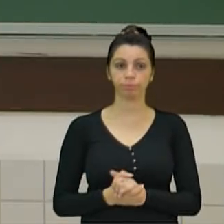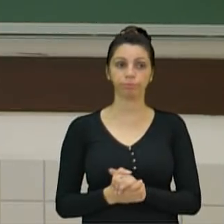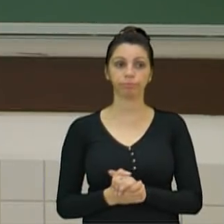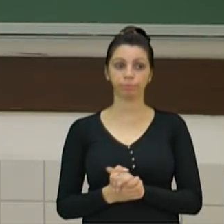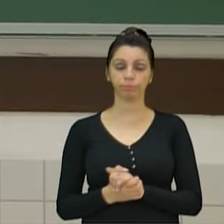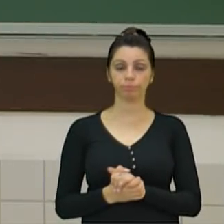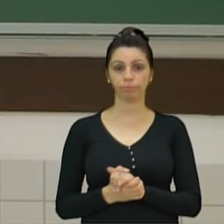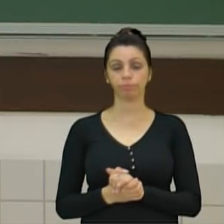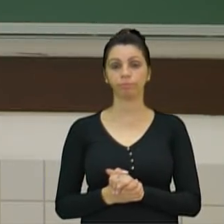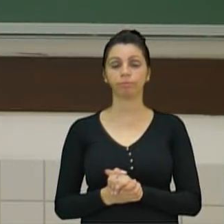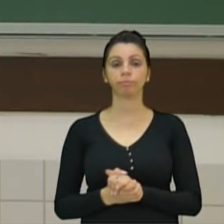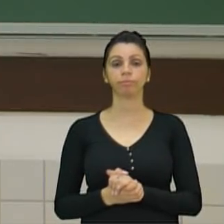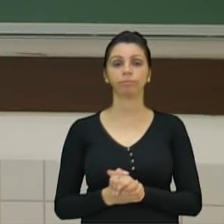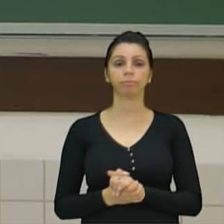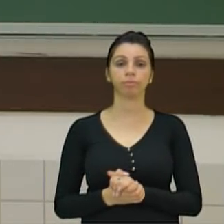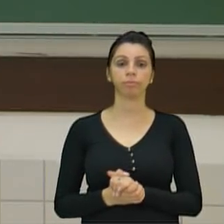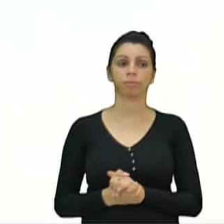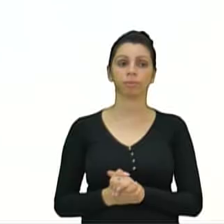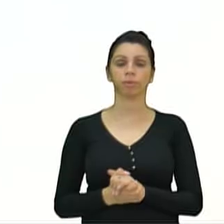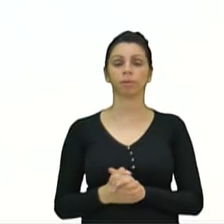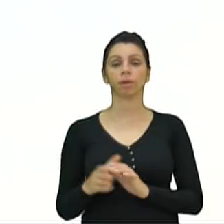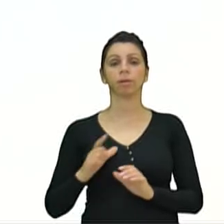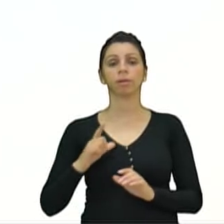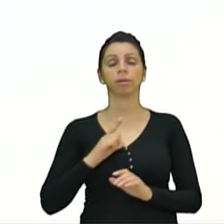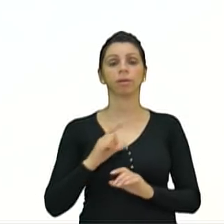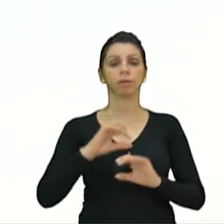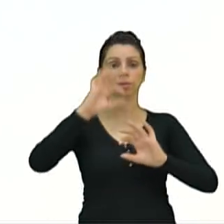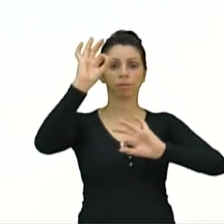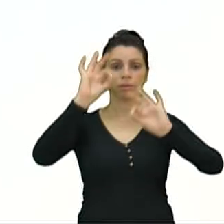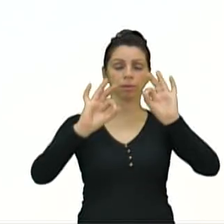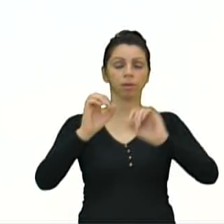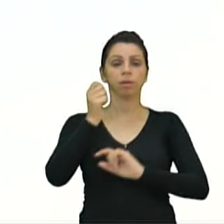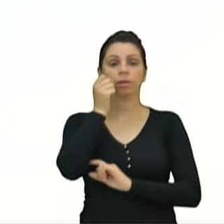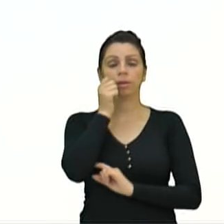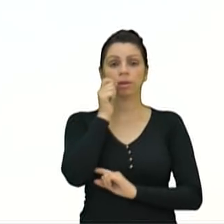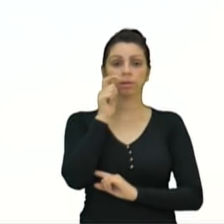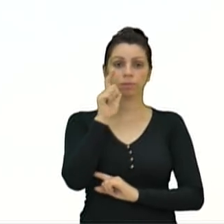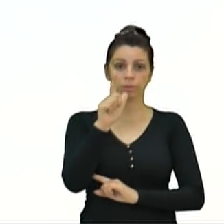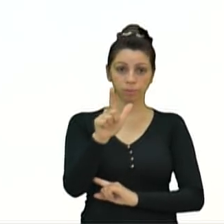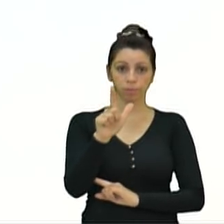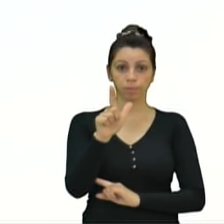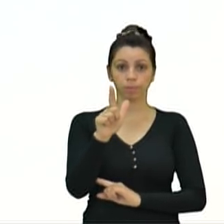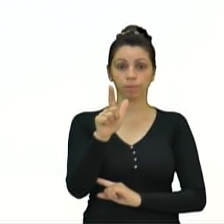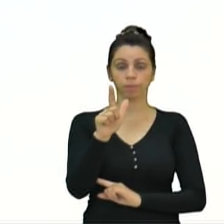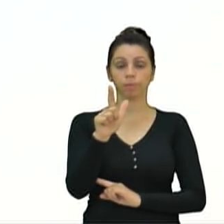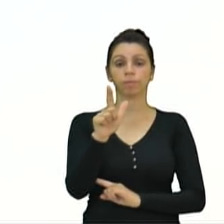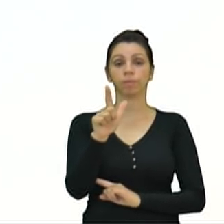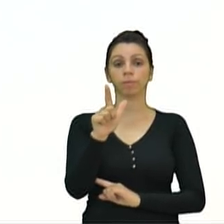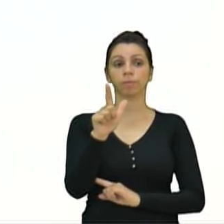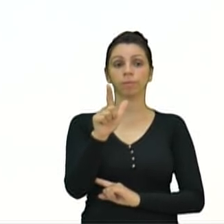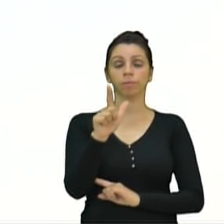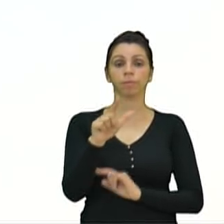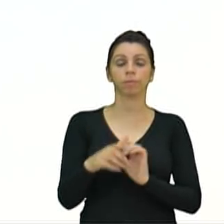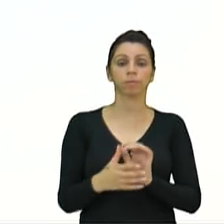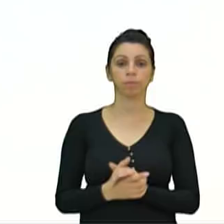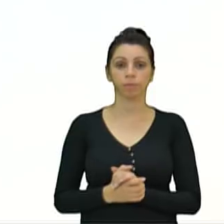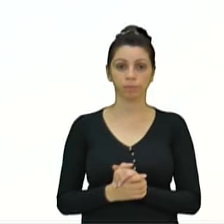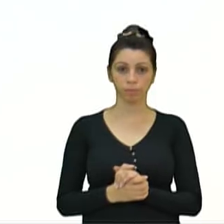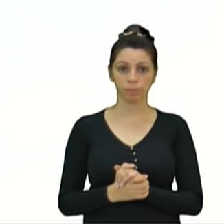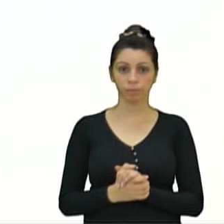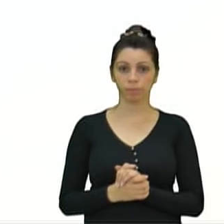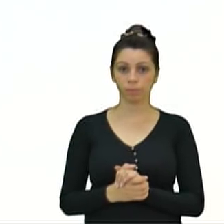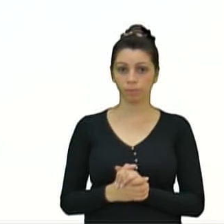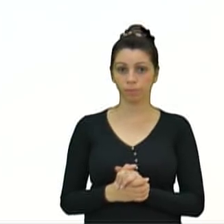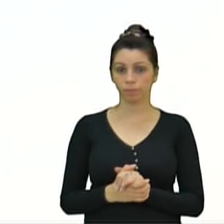Aqui um esqueminha mostrando isso, né? Então, em azul, a circulação do sangue que está cheio de gás carbônico,